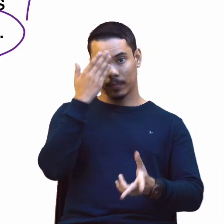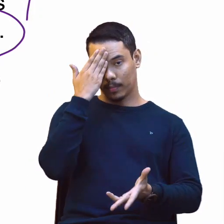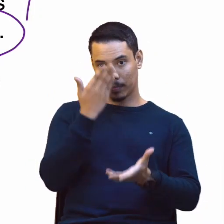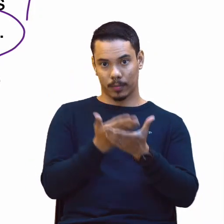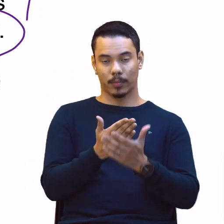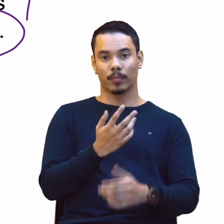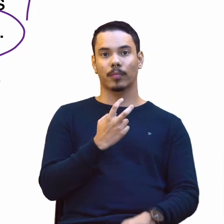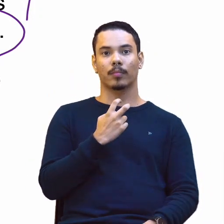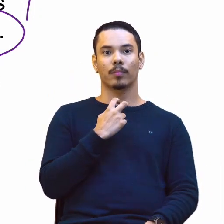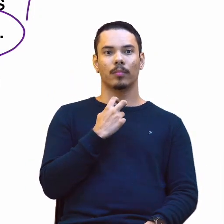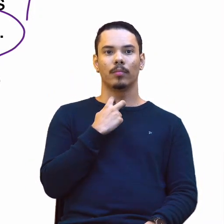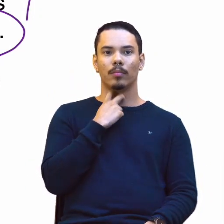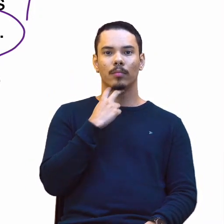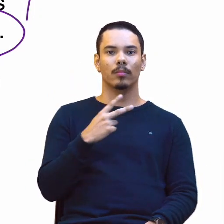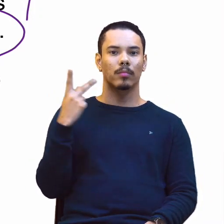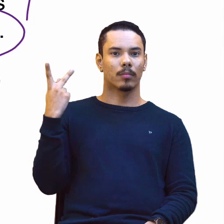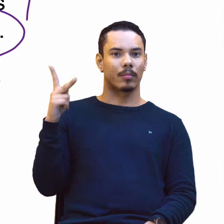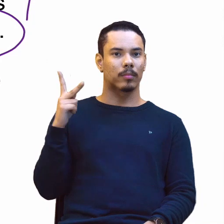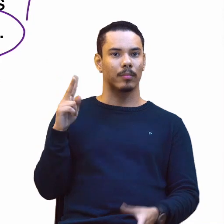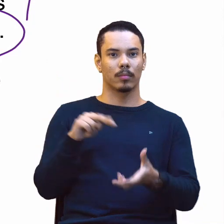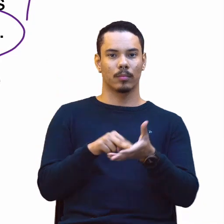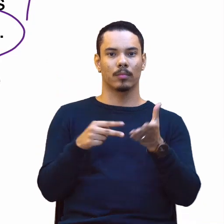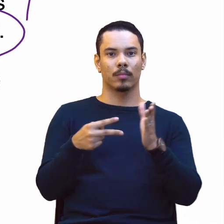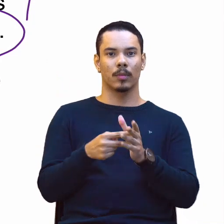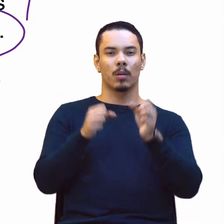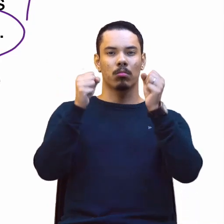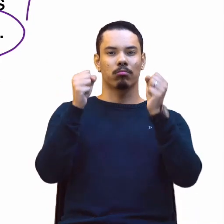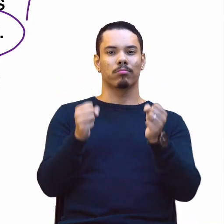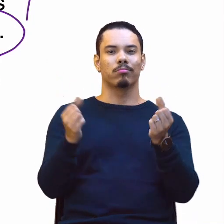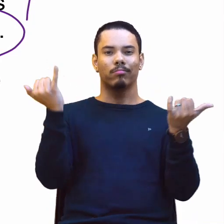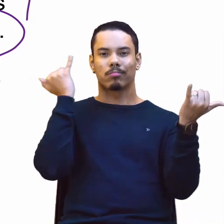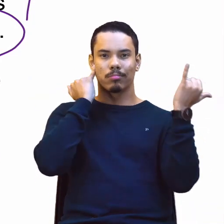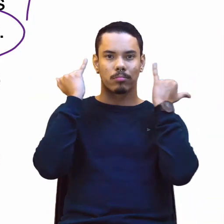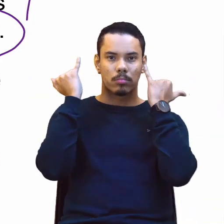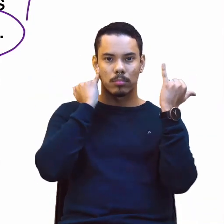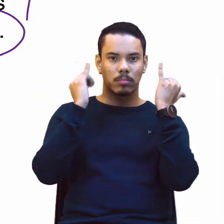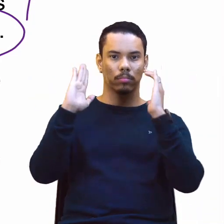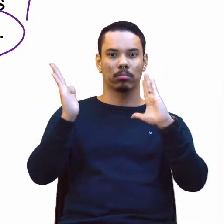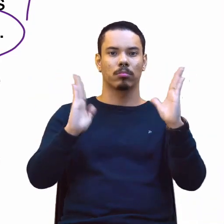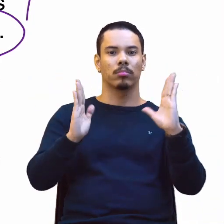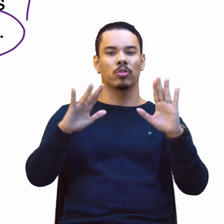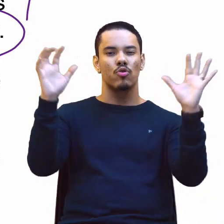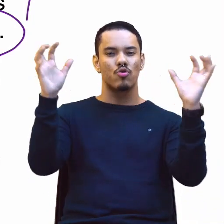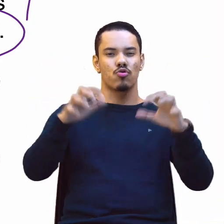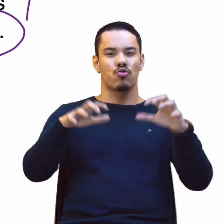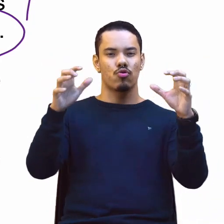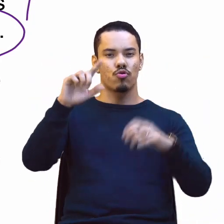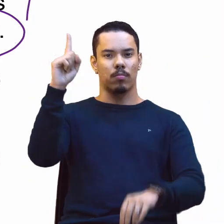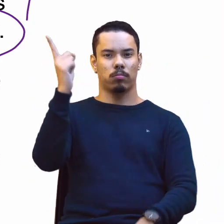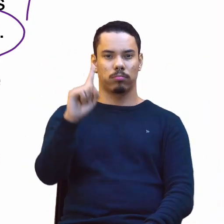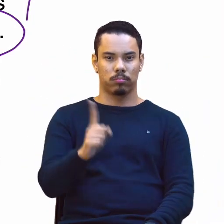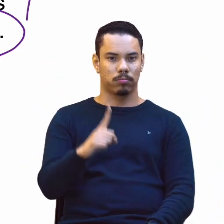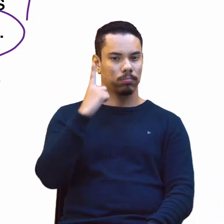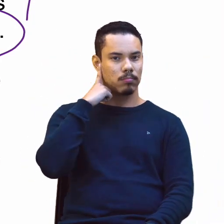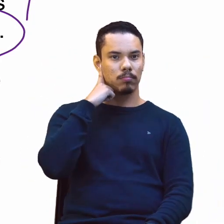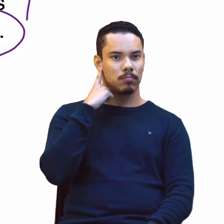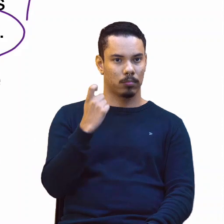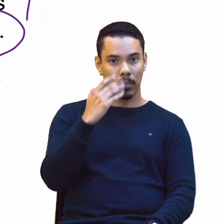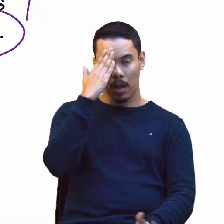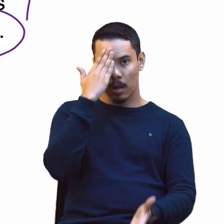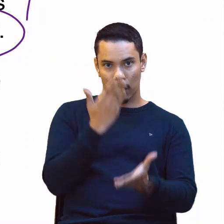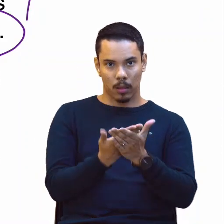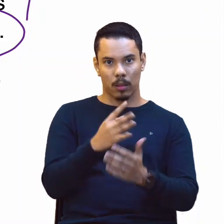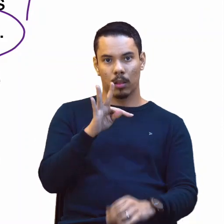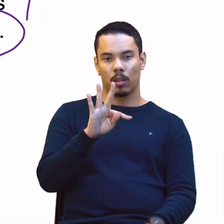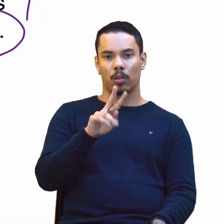deste supremo podia ser ouvida durante as tempestades. Eles acreditavam que Tupã era o deus